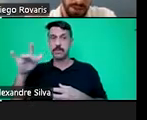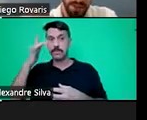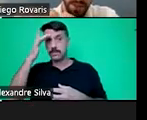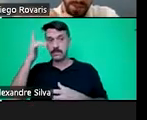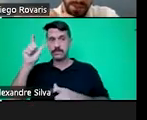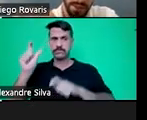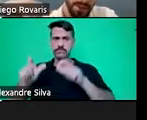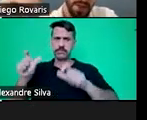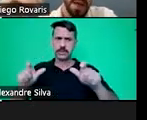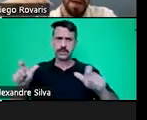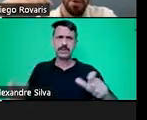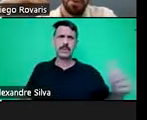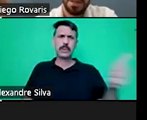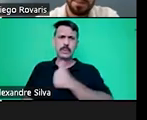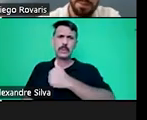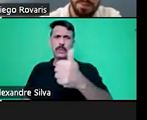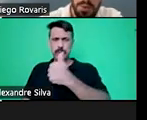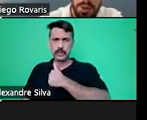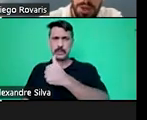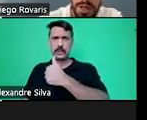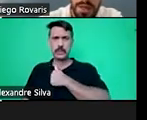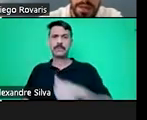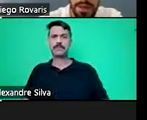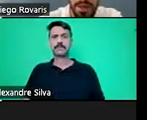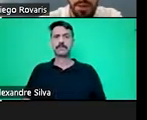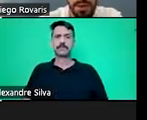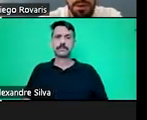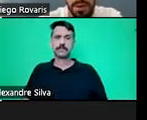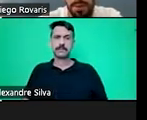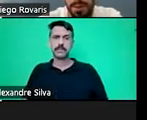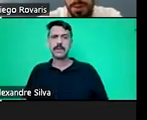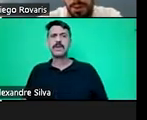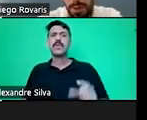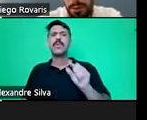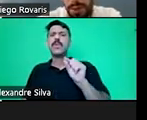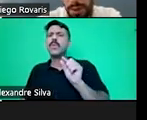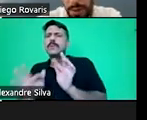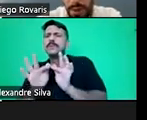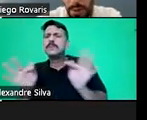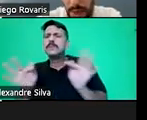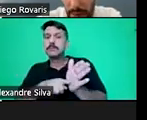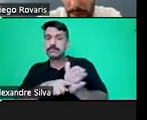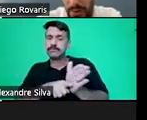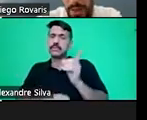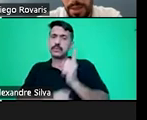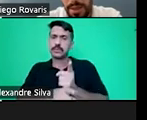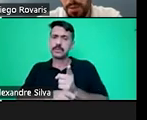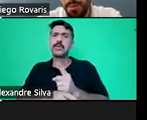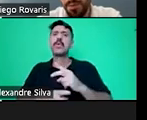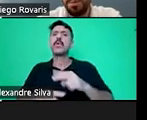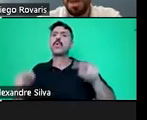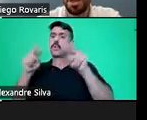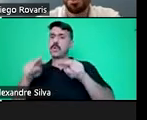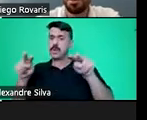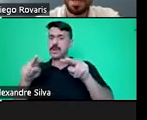internacional gigantesca. Uma das pontinhas aqui de resultados que esse paper trouxe foi olhar para a